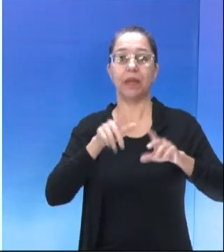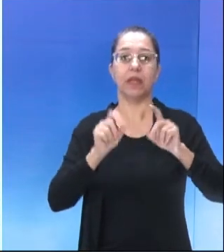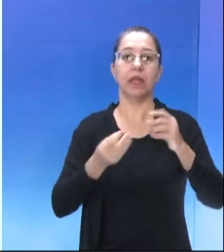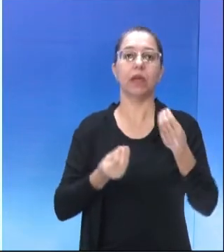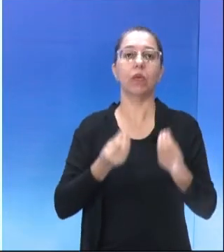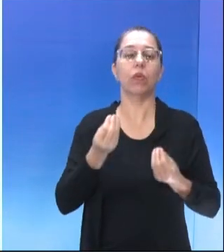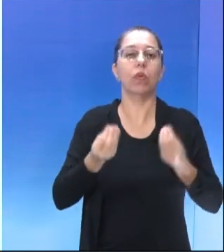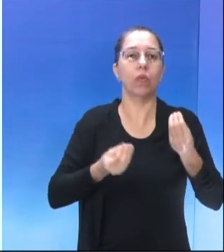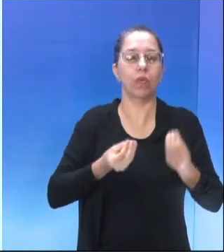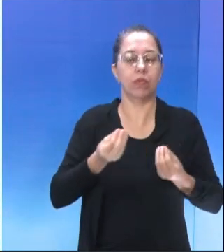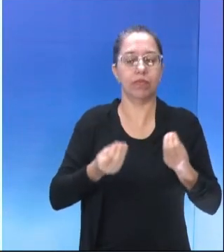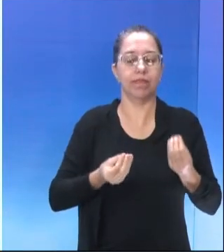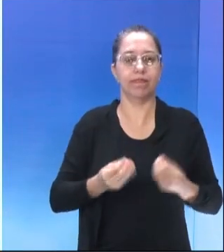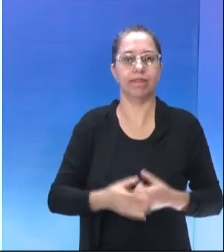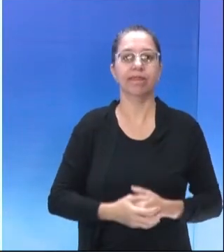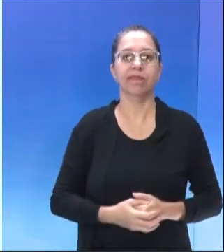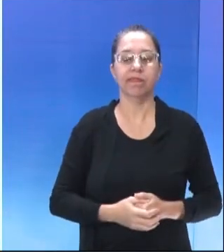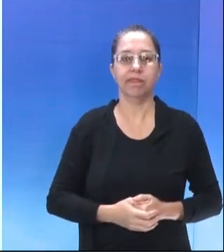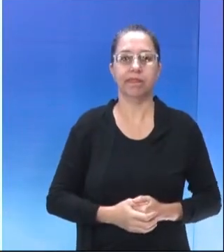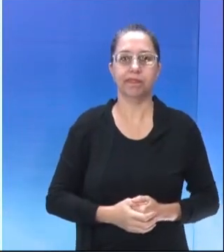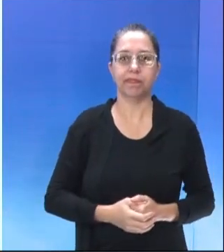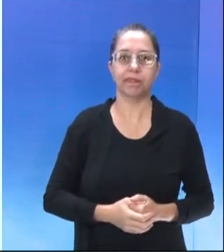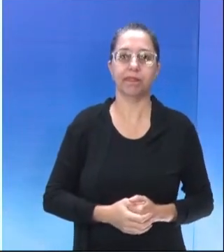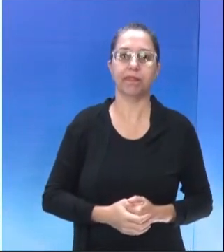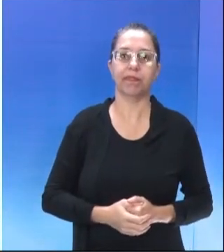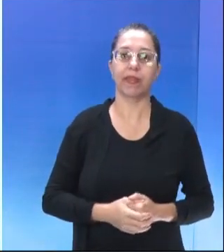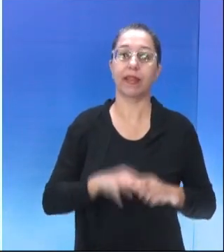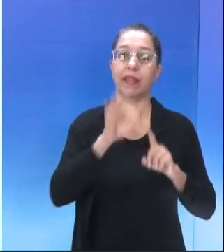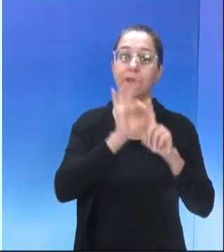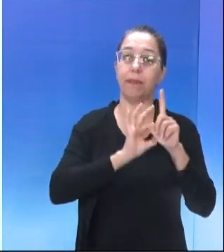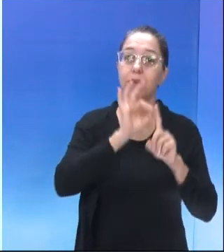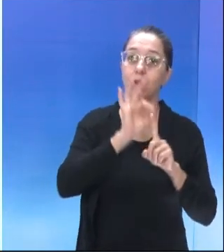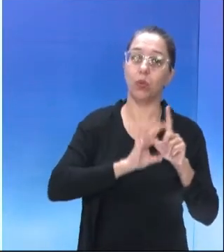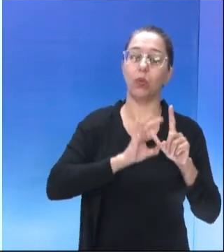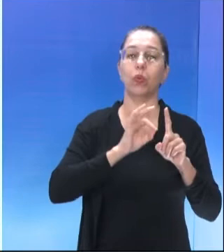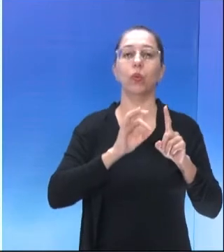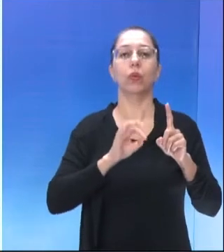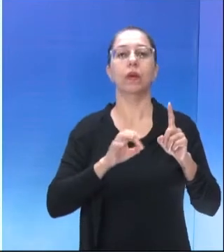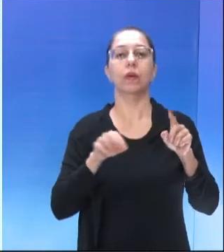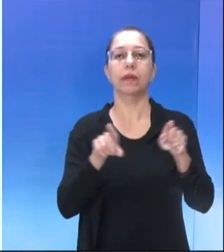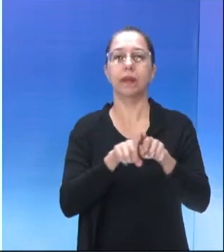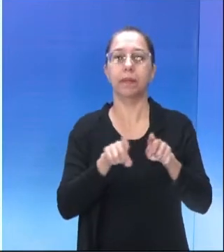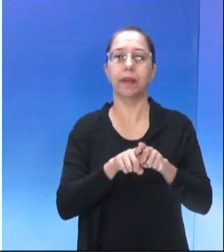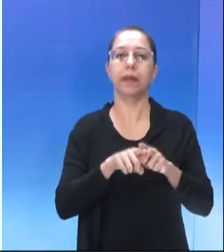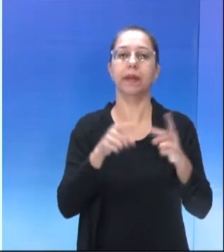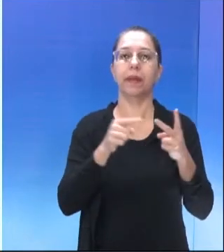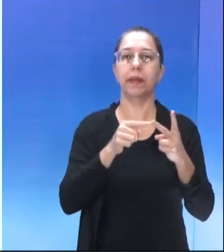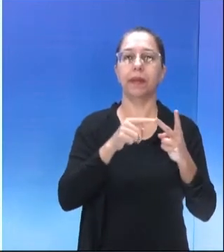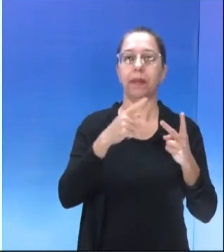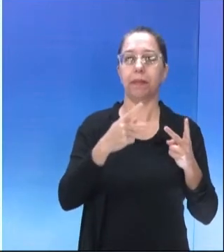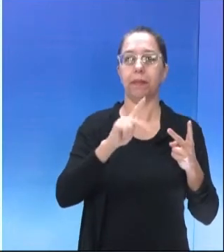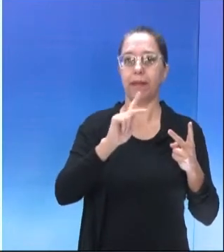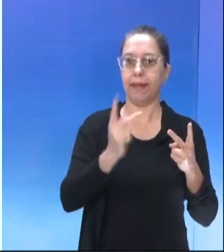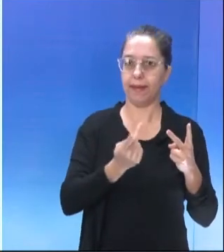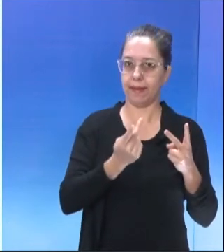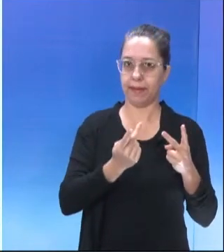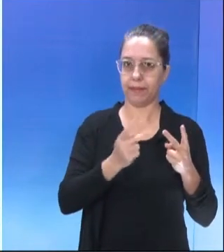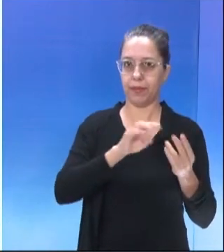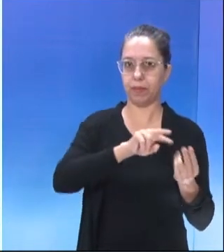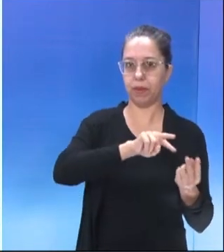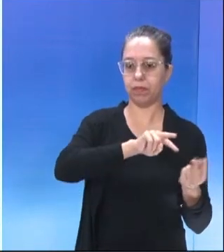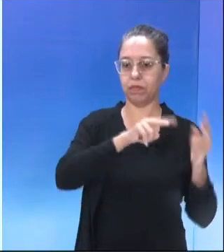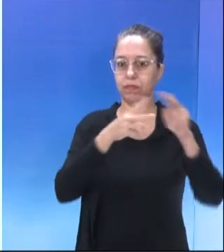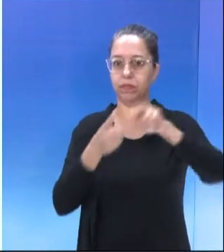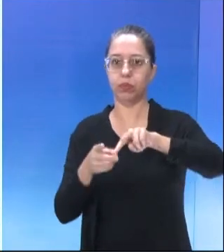de condições. Que condições essas? Condições de temperatura e pH. Então, para acontecer uma